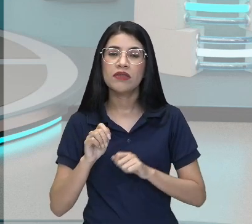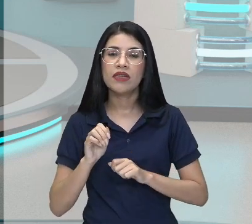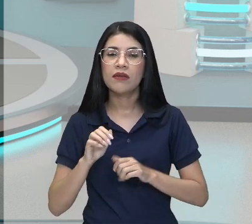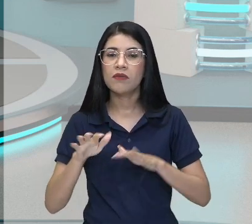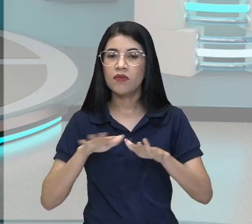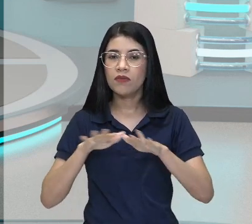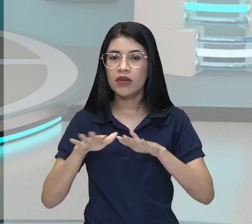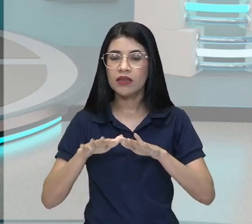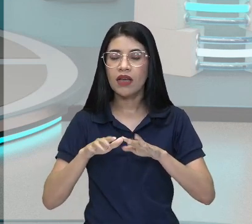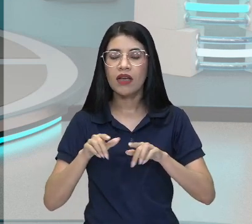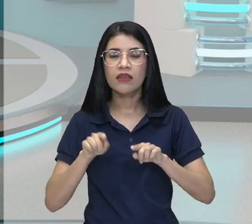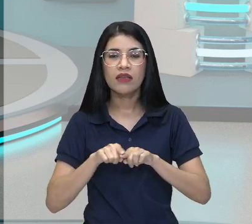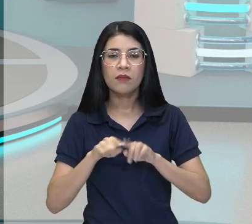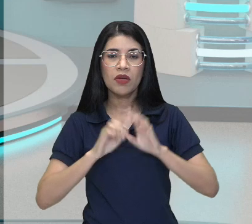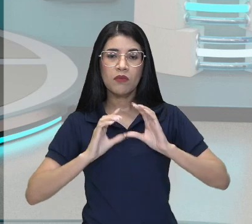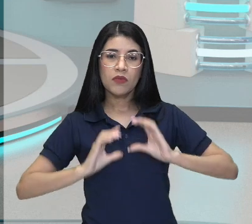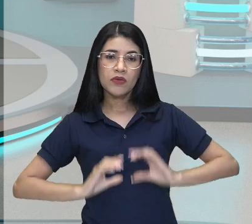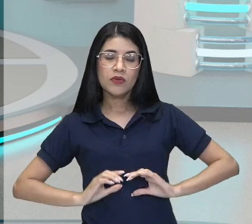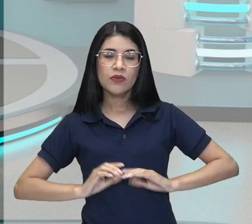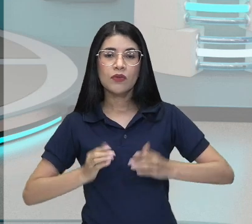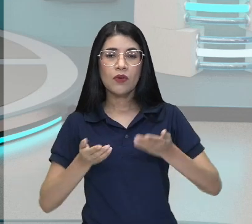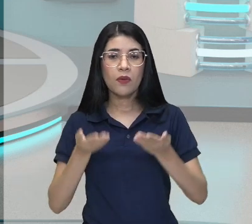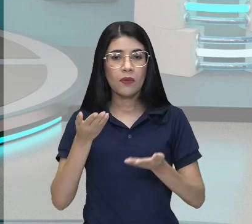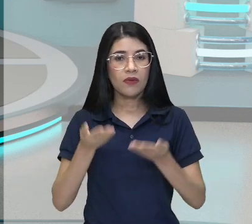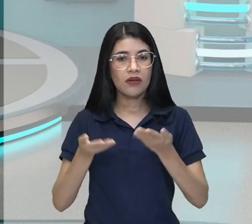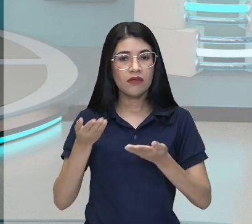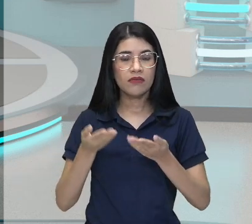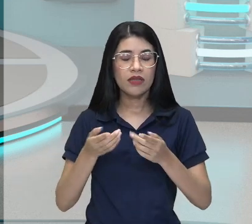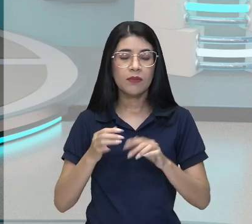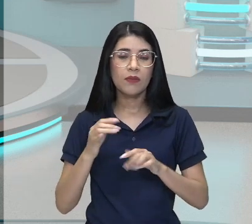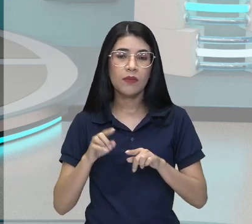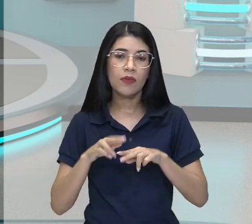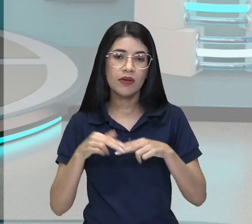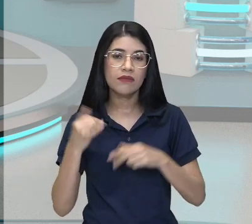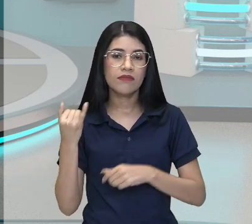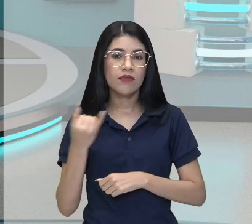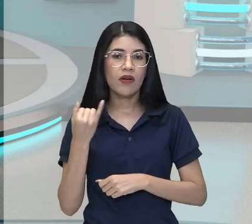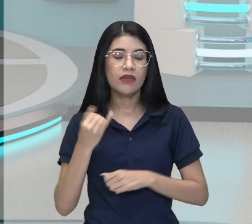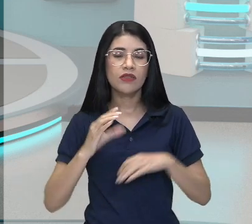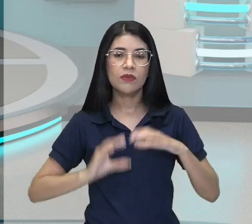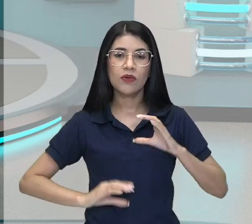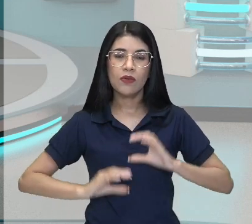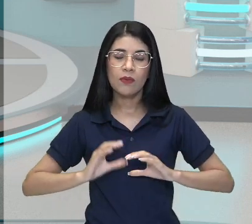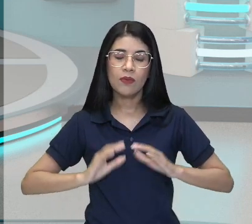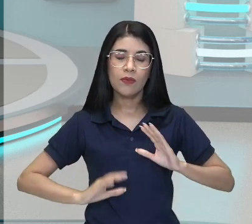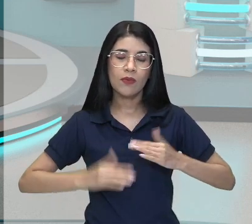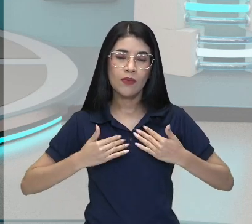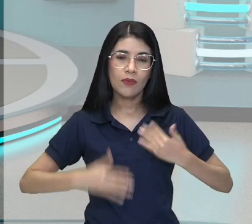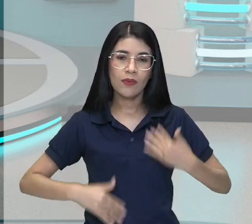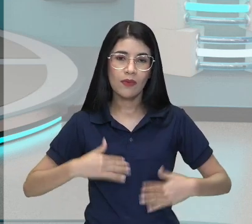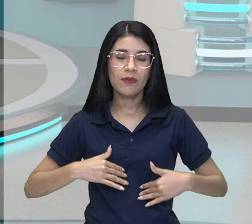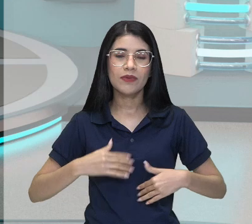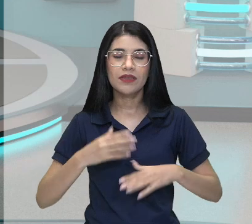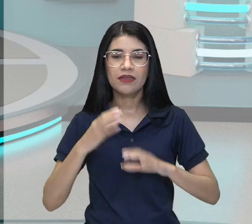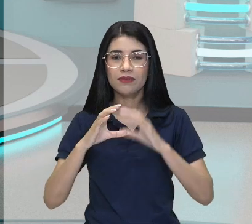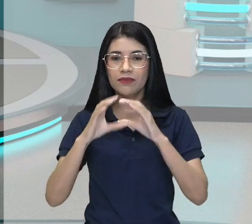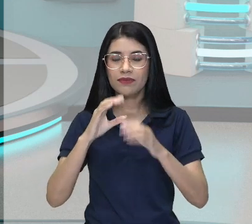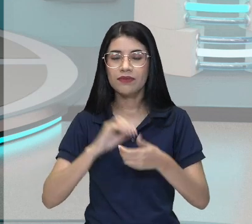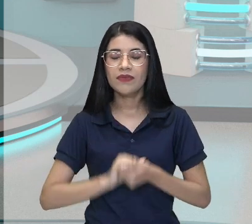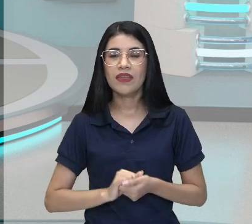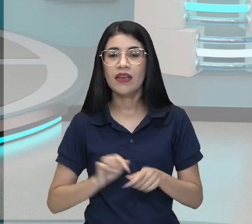o equilíbrio. Então, tudo isso é muito importante para essa comunicação corporal, para as artes cênicas, para o teu